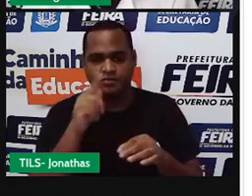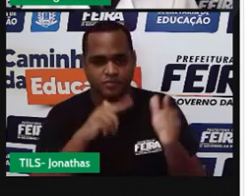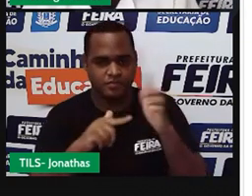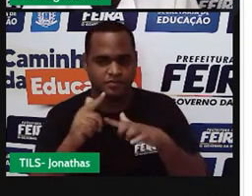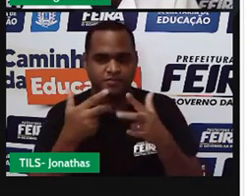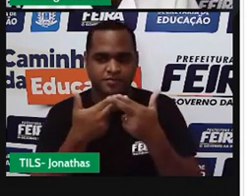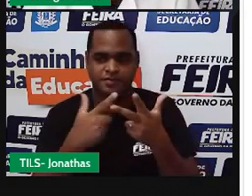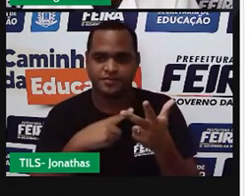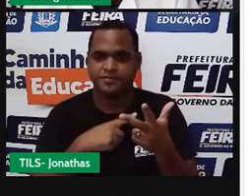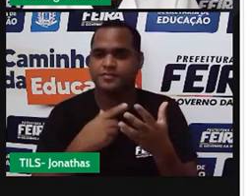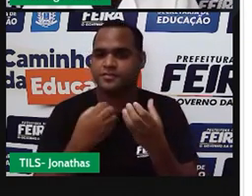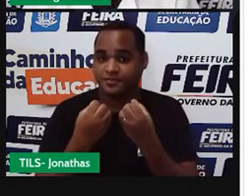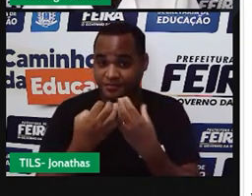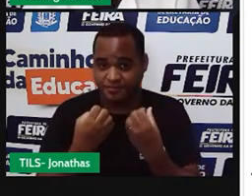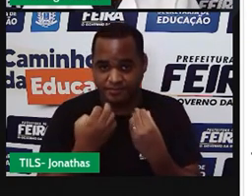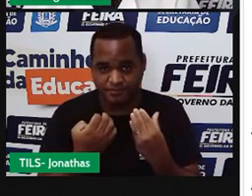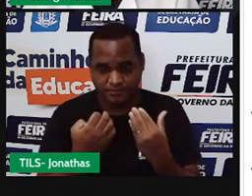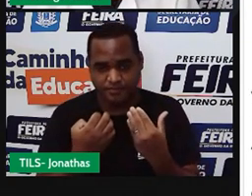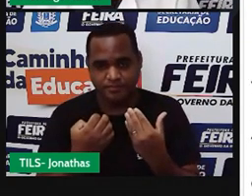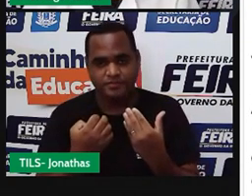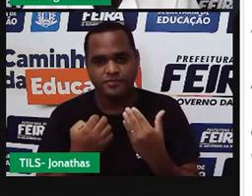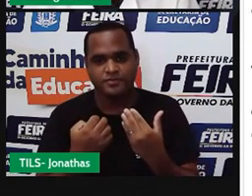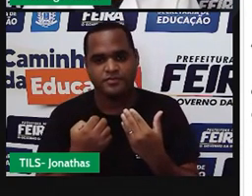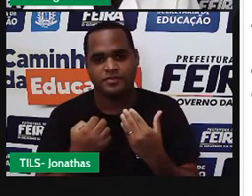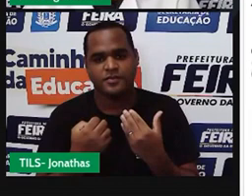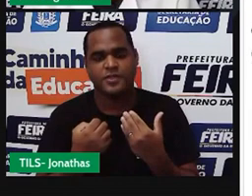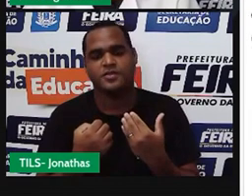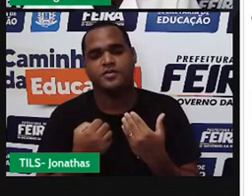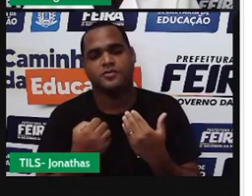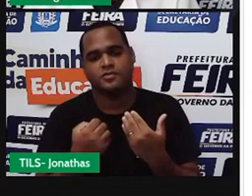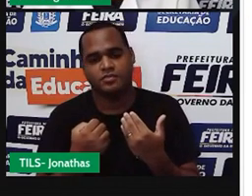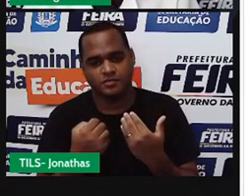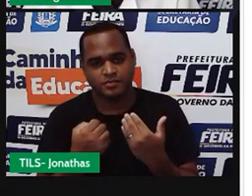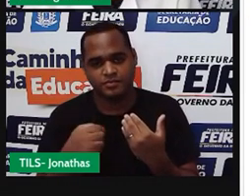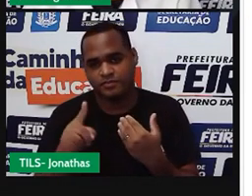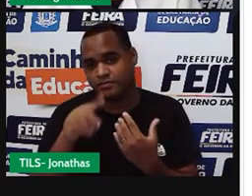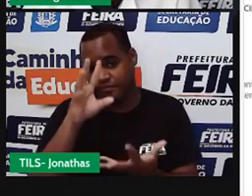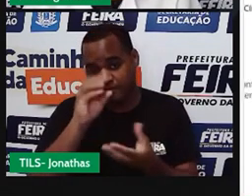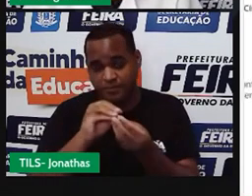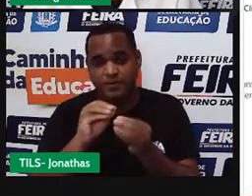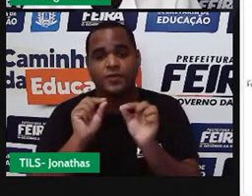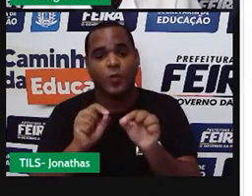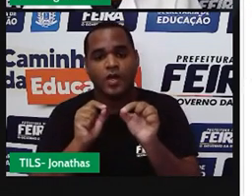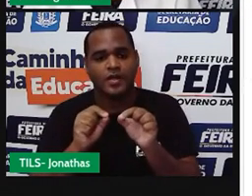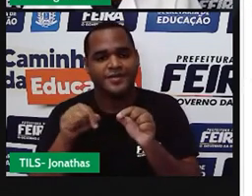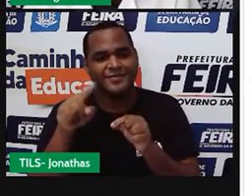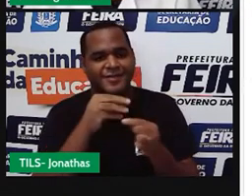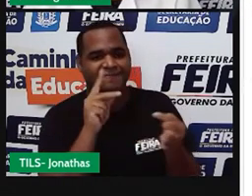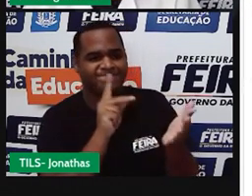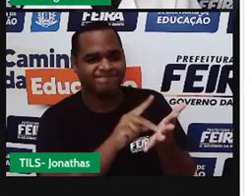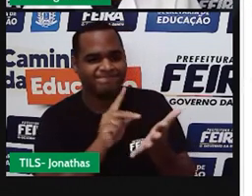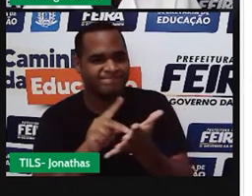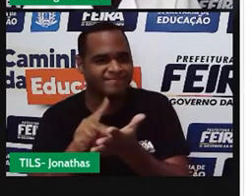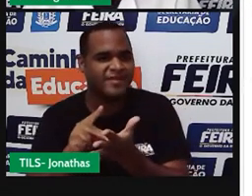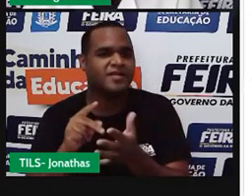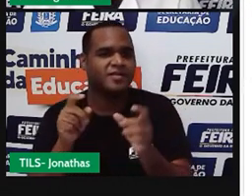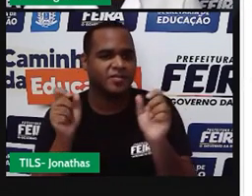presta atenção Olha só vem aqui analisar comigo essa situação